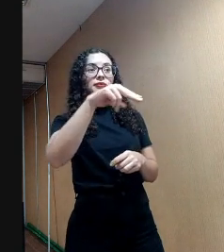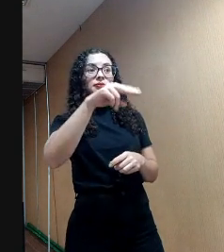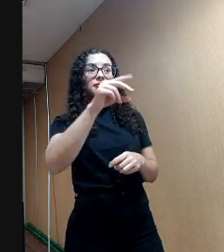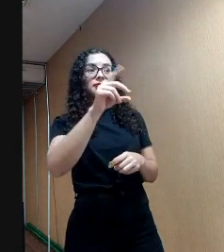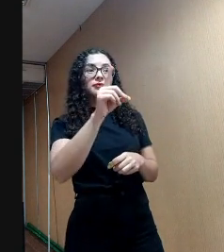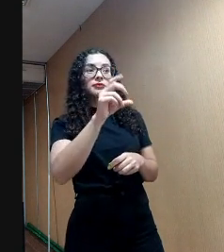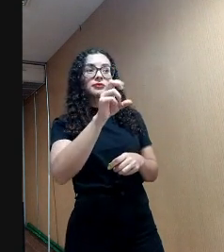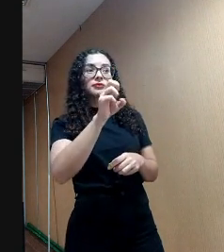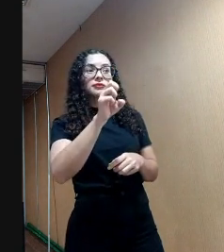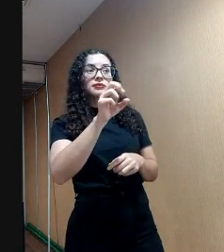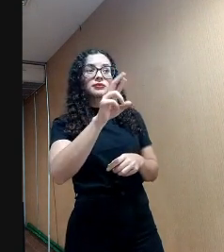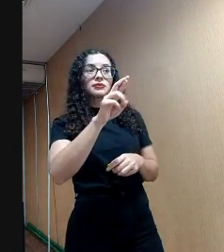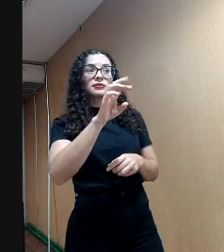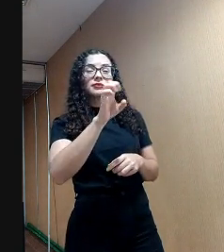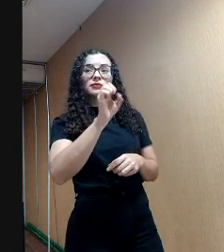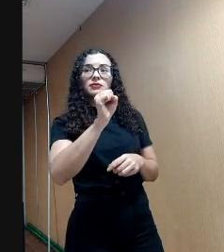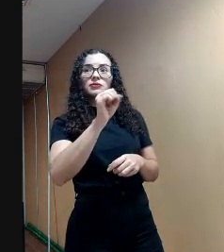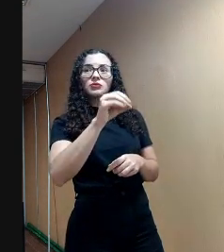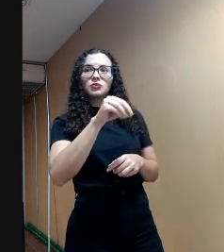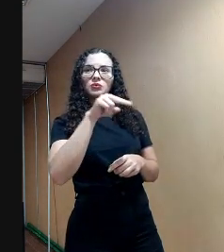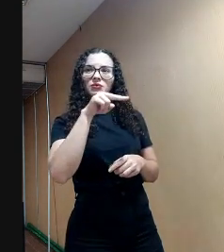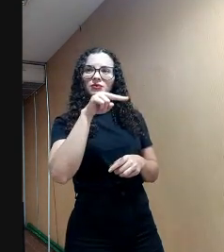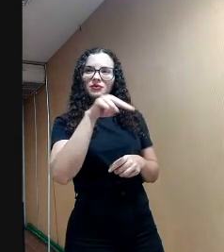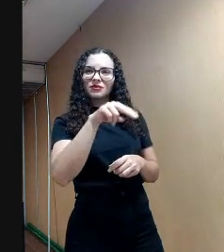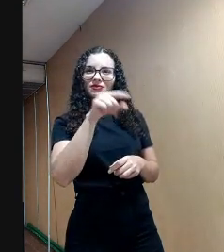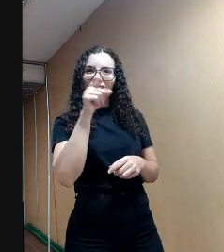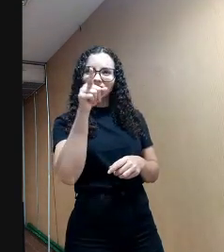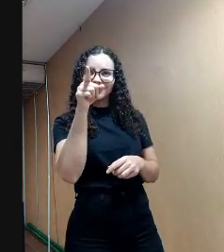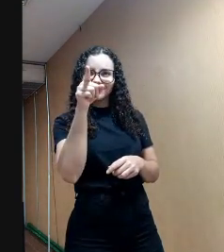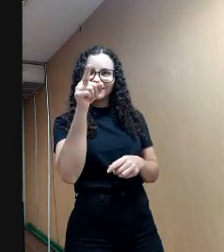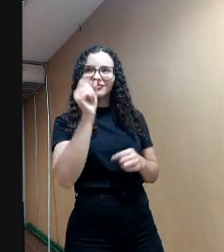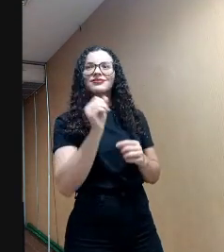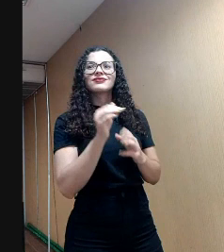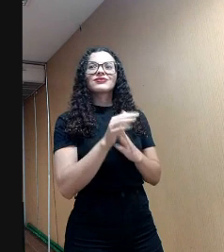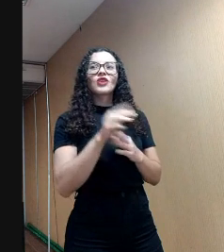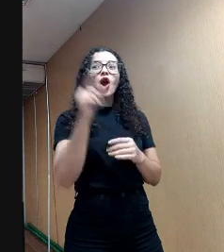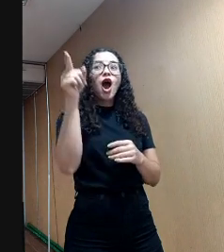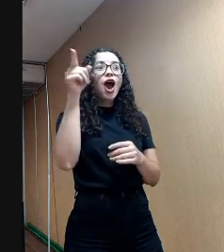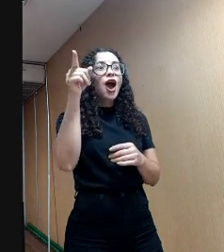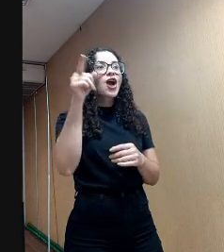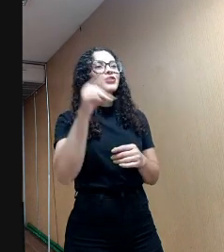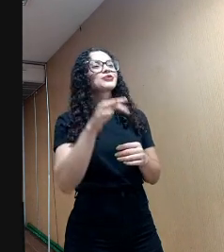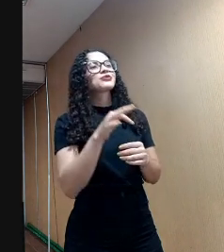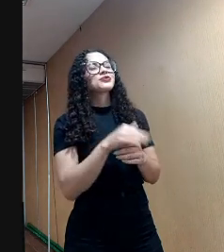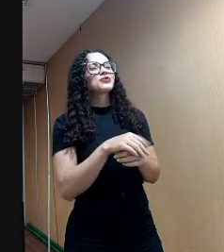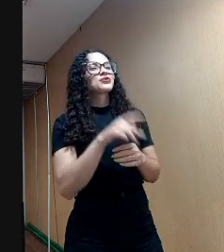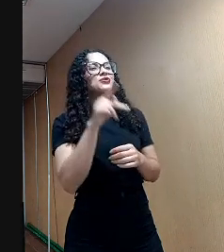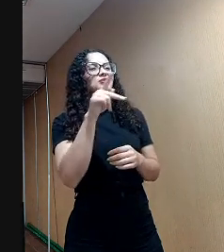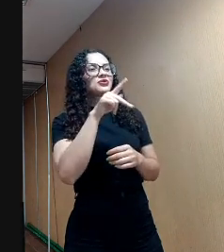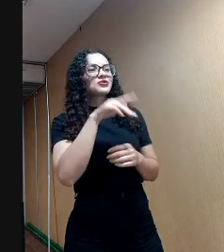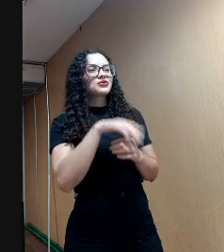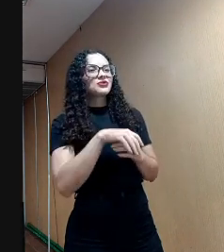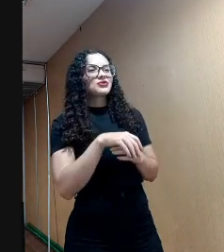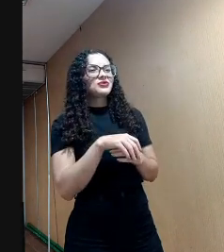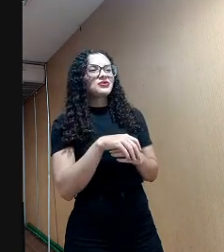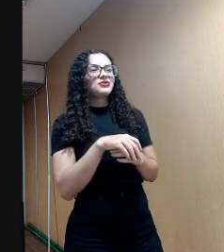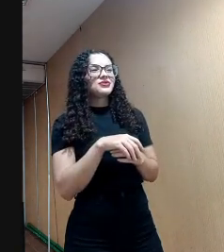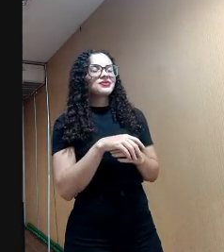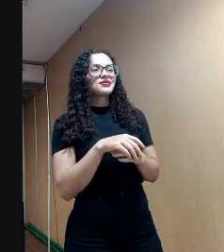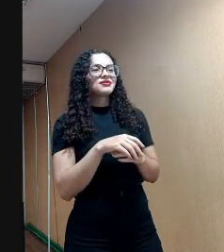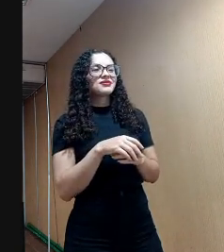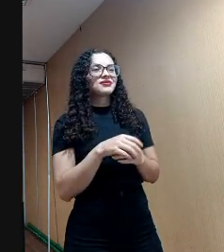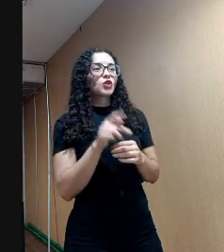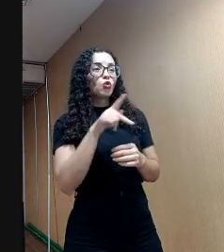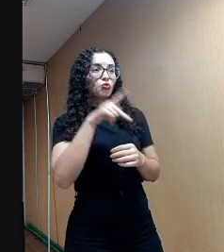professor Fernando Emílio Leite, professor Leonardo Moura e a equipe discente,